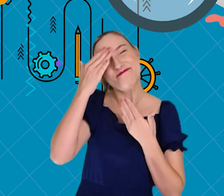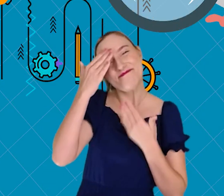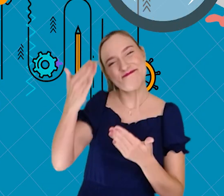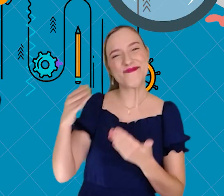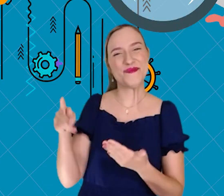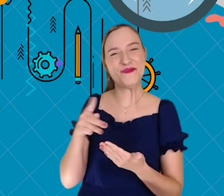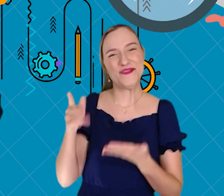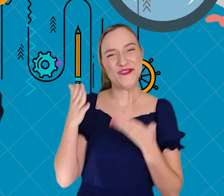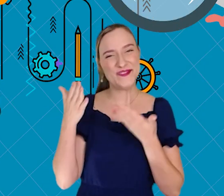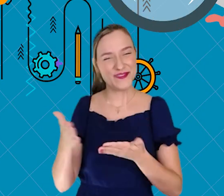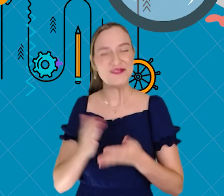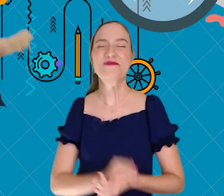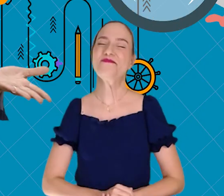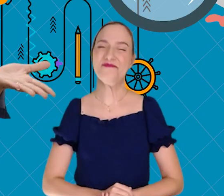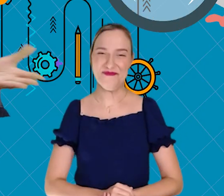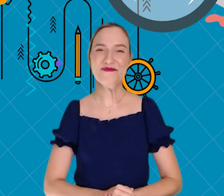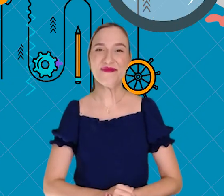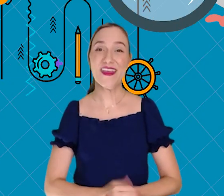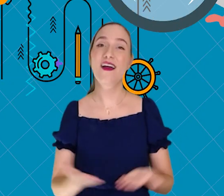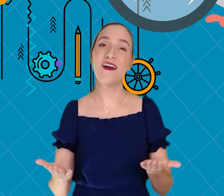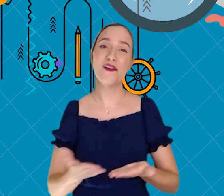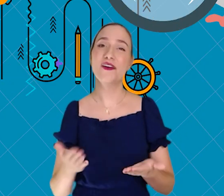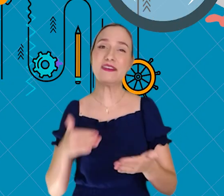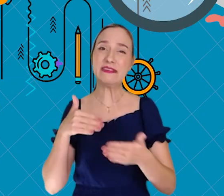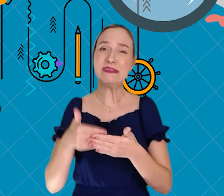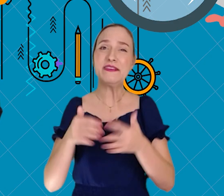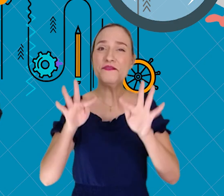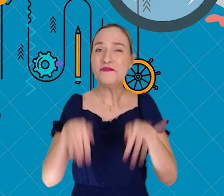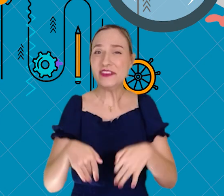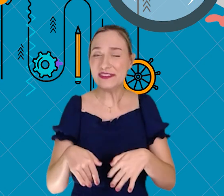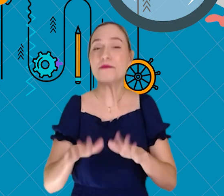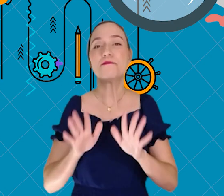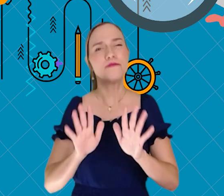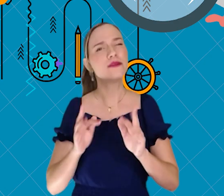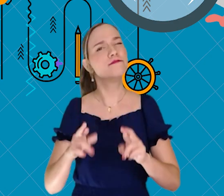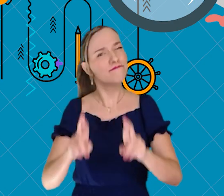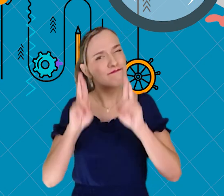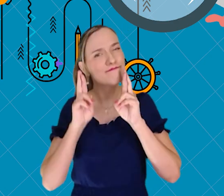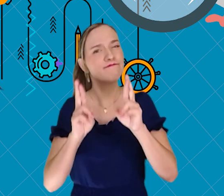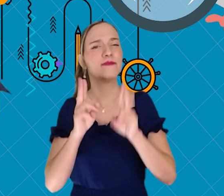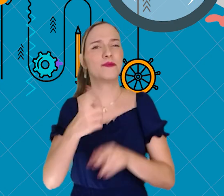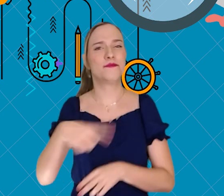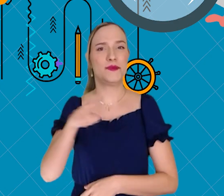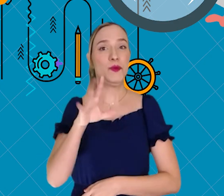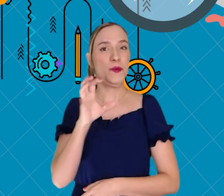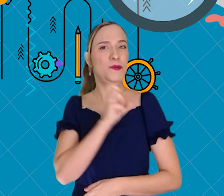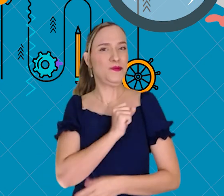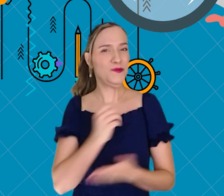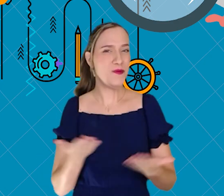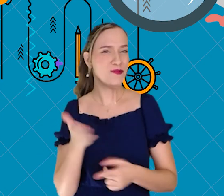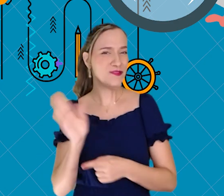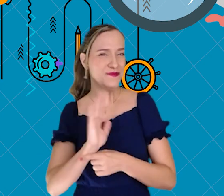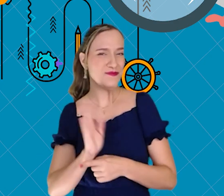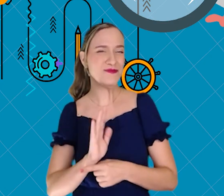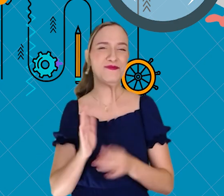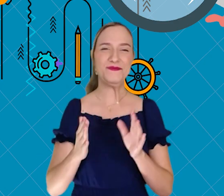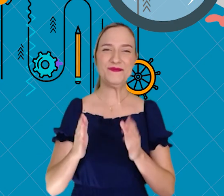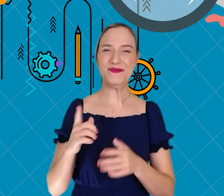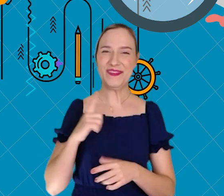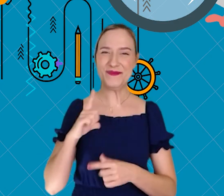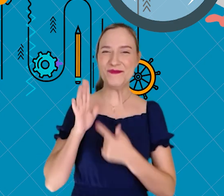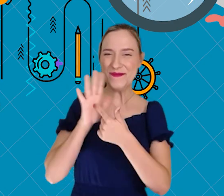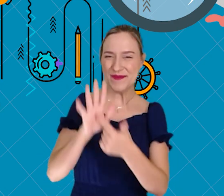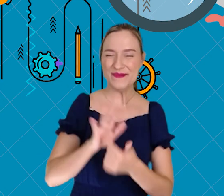Obrigada, professora Andriele, e estamos chegando no fim. Mas espero que tenham gostado do nosso programa de hoje. Isso aí,